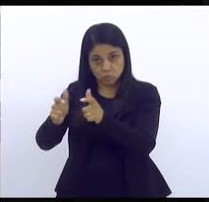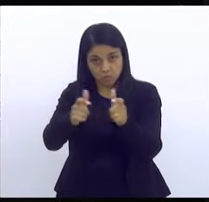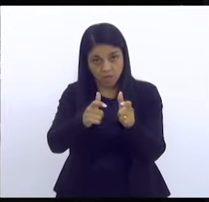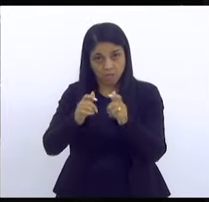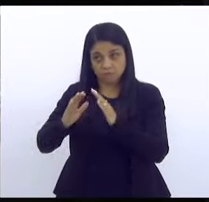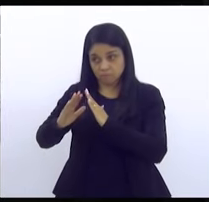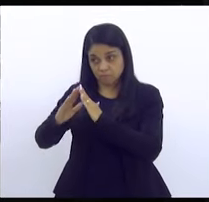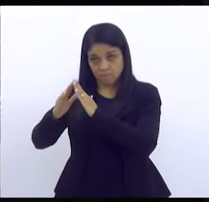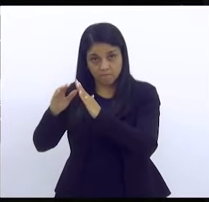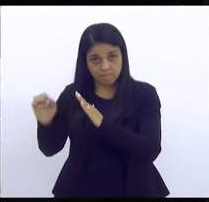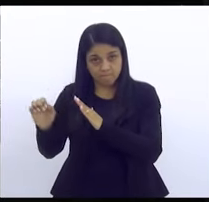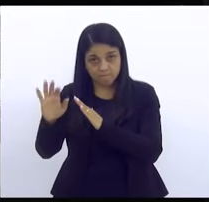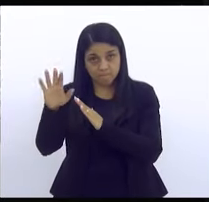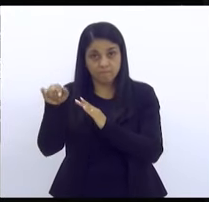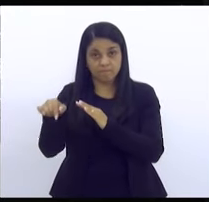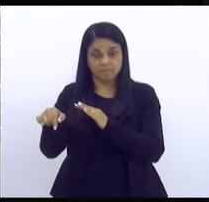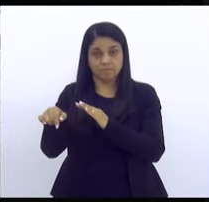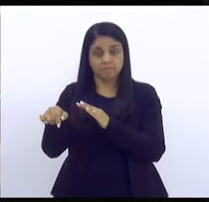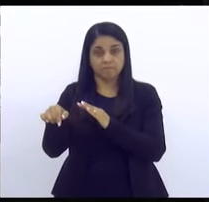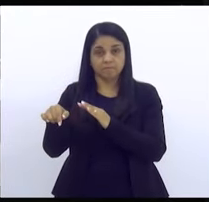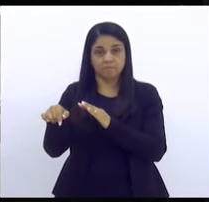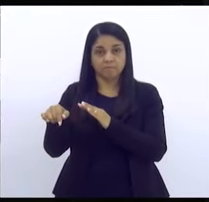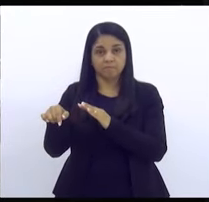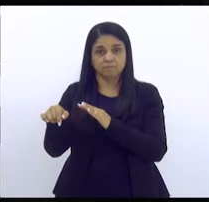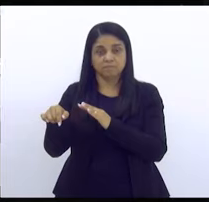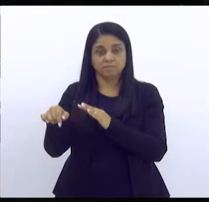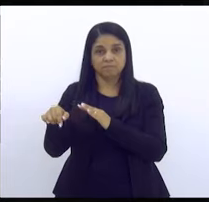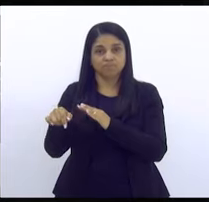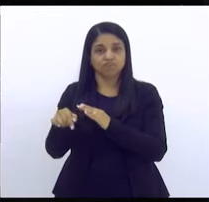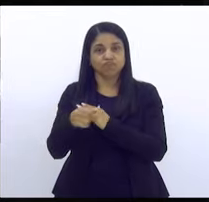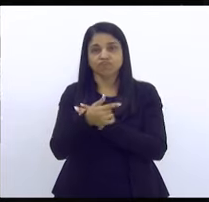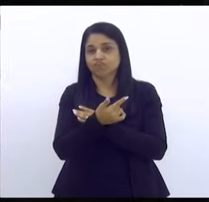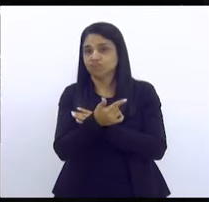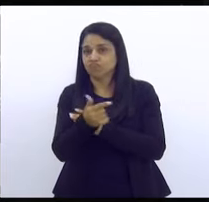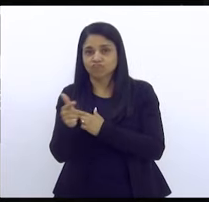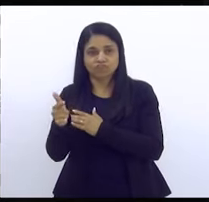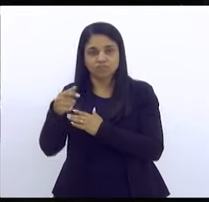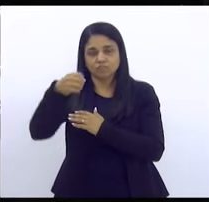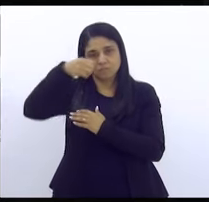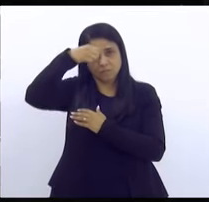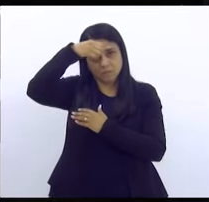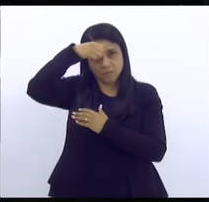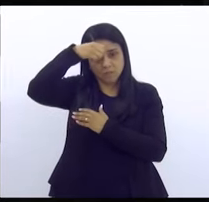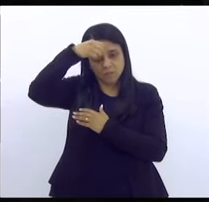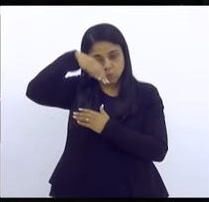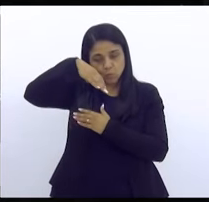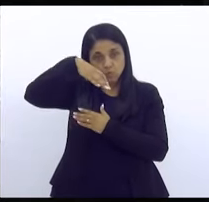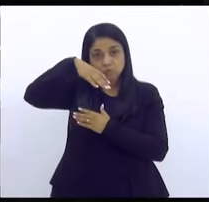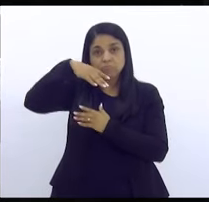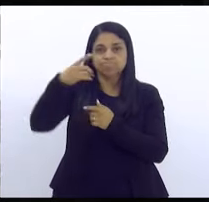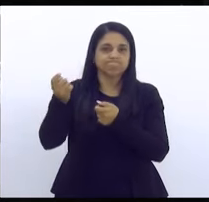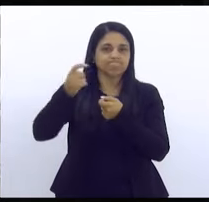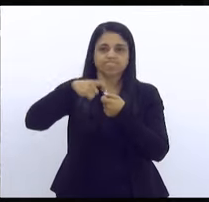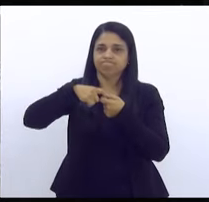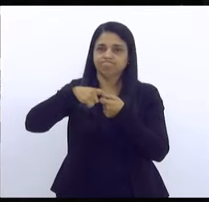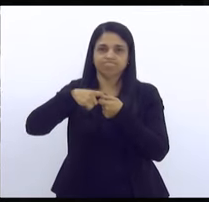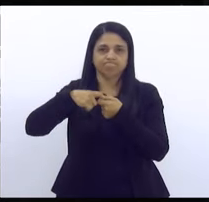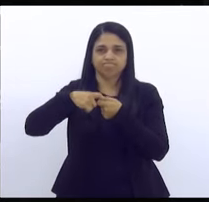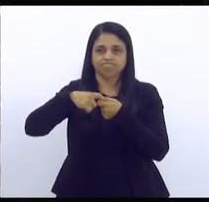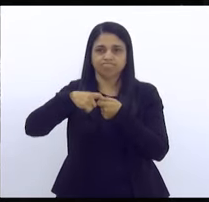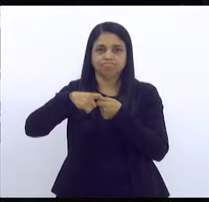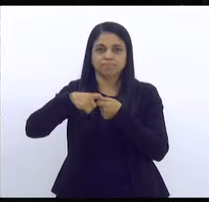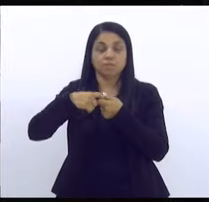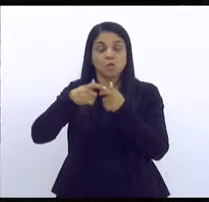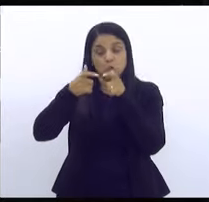favelas, vários lugares, várias comunidades da periferia não tiveram sua luz retomada, com a alegação de que são